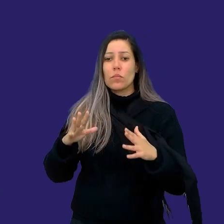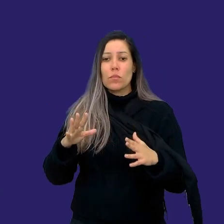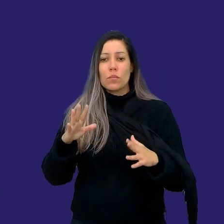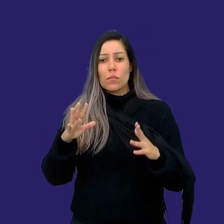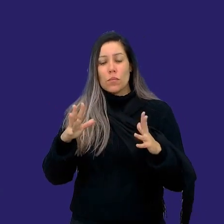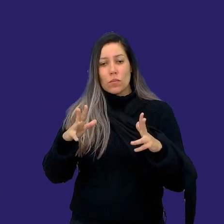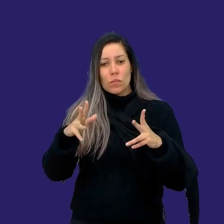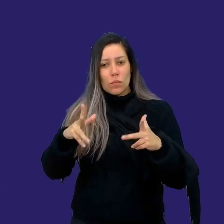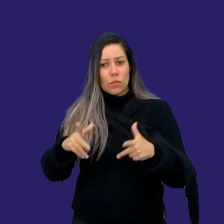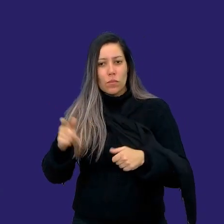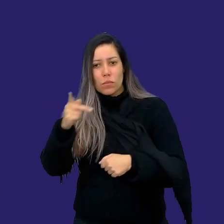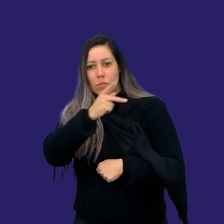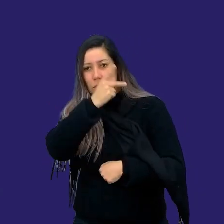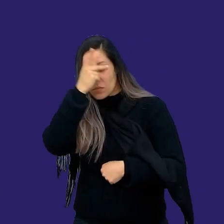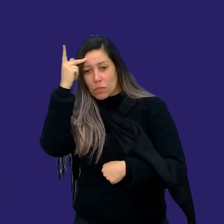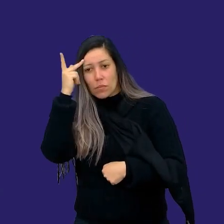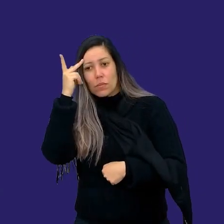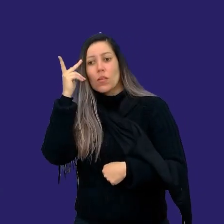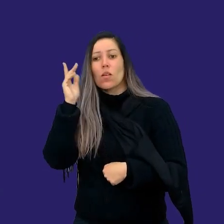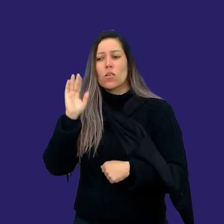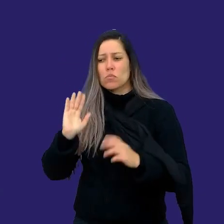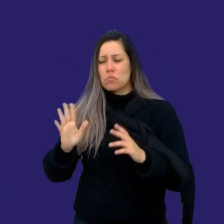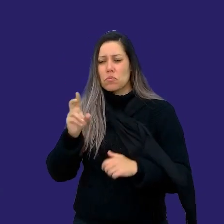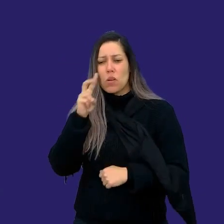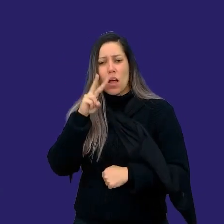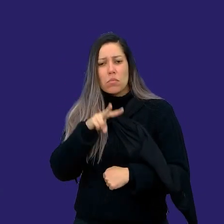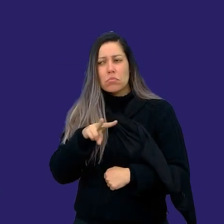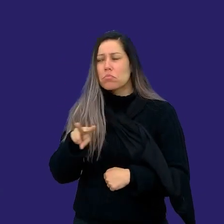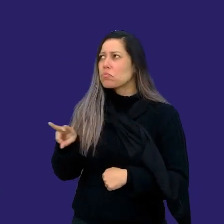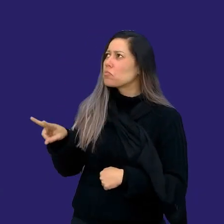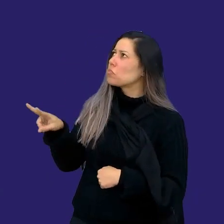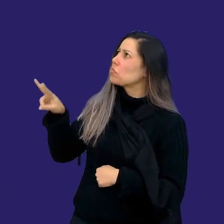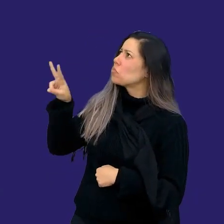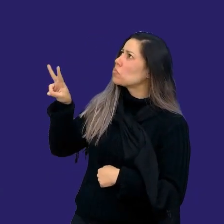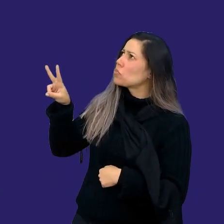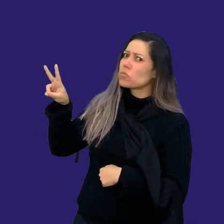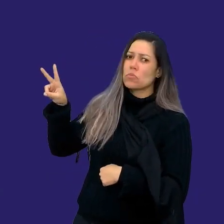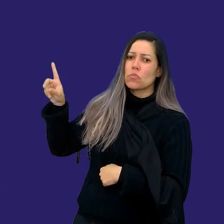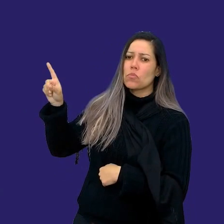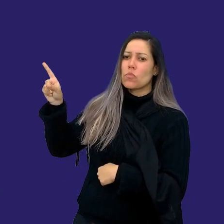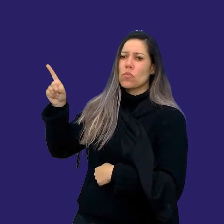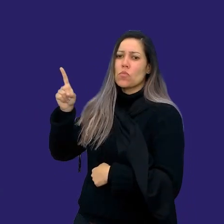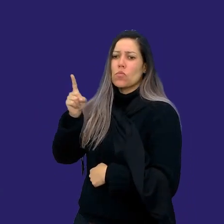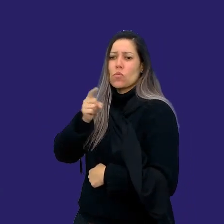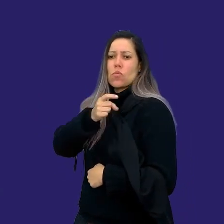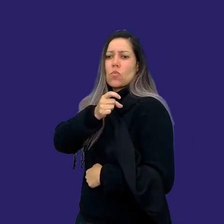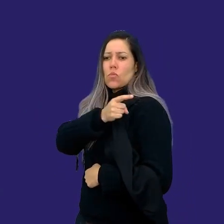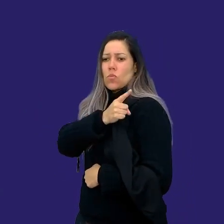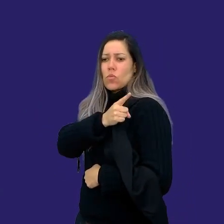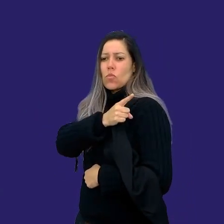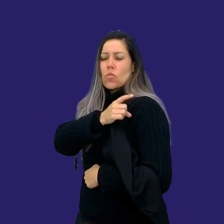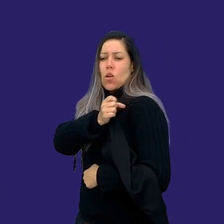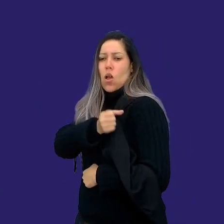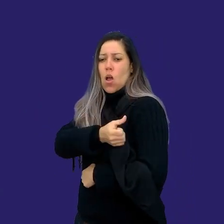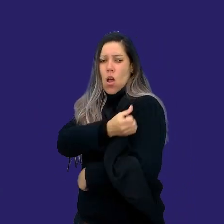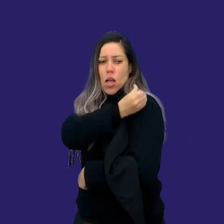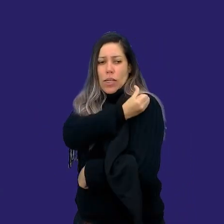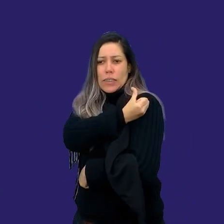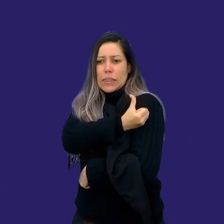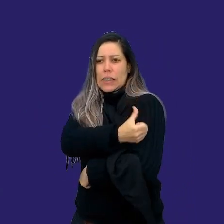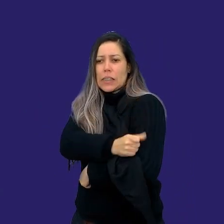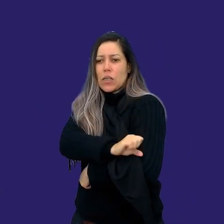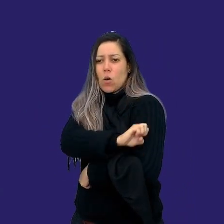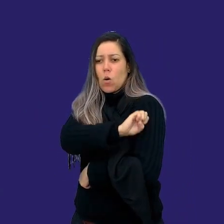apresentação, terão aqui 2 links, né, onde está escrito um deles ensino fundamental, no outro ensino médio, que vai